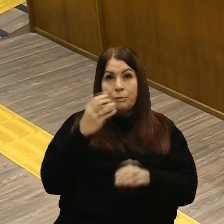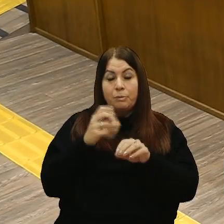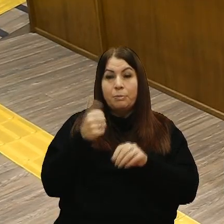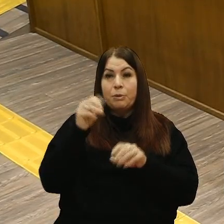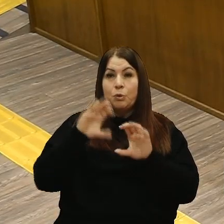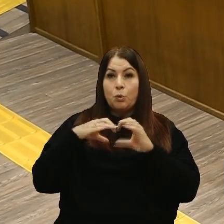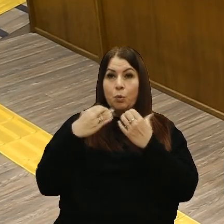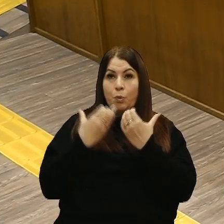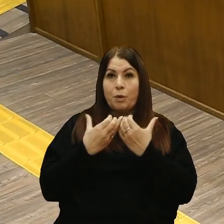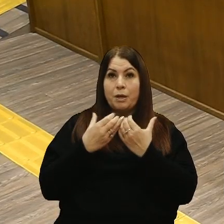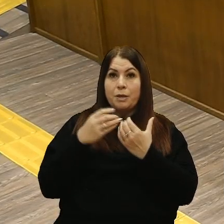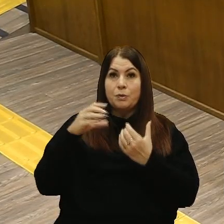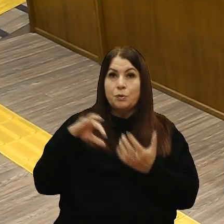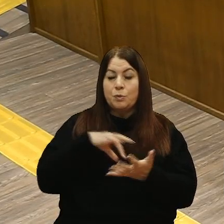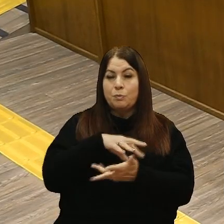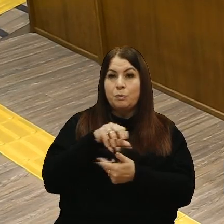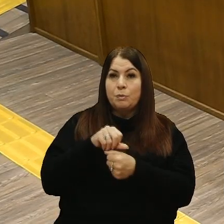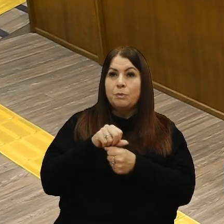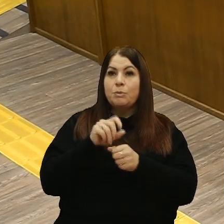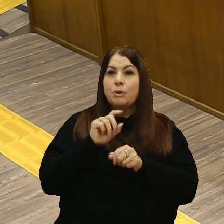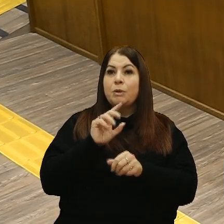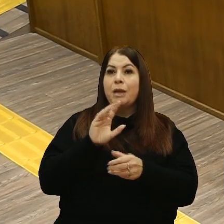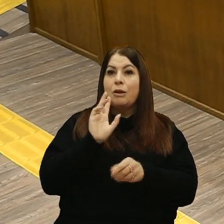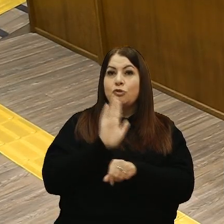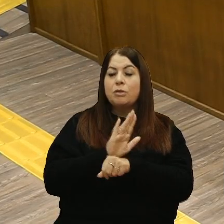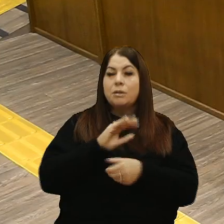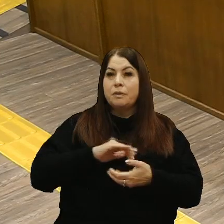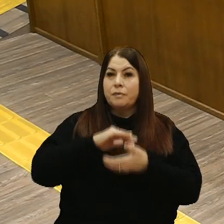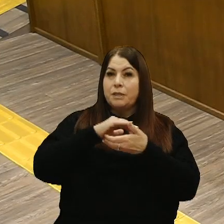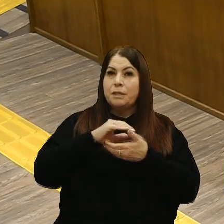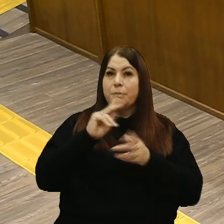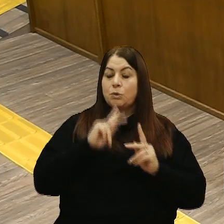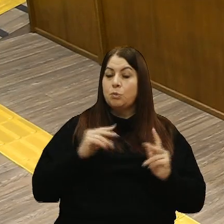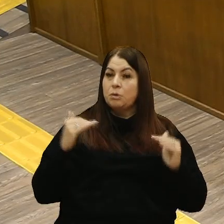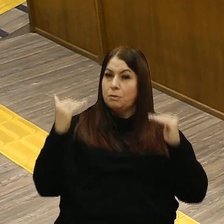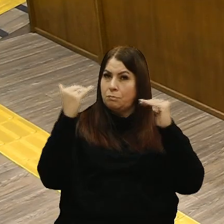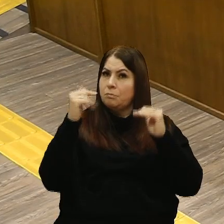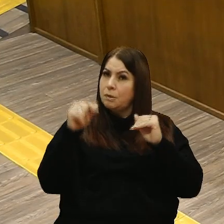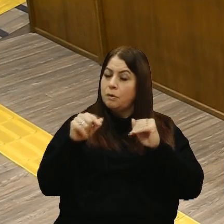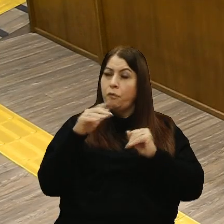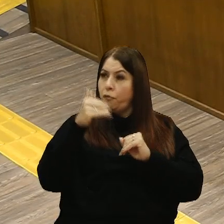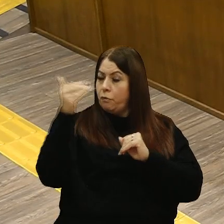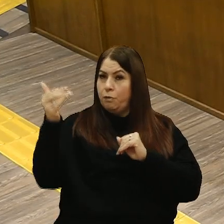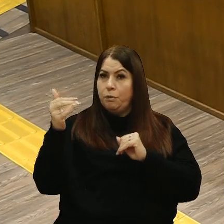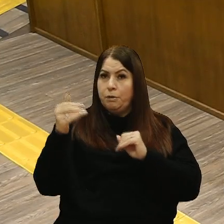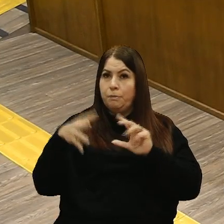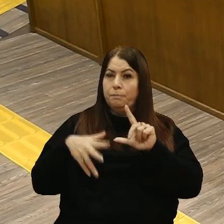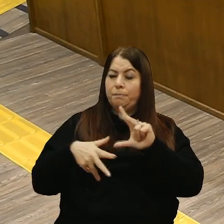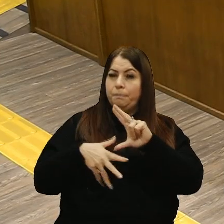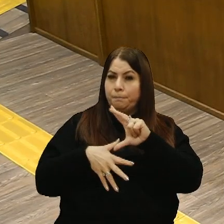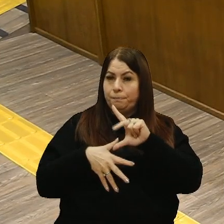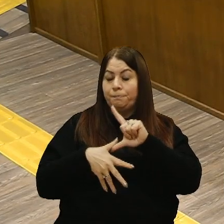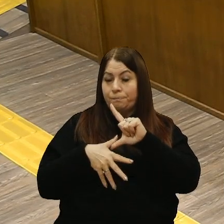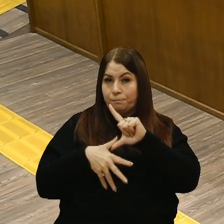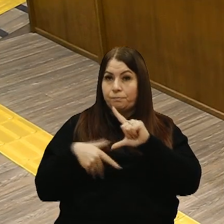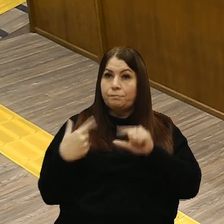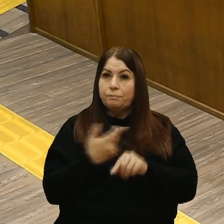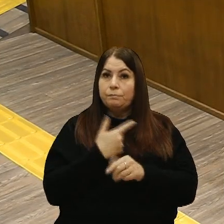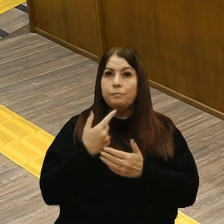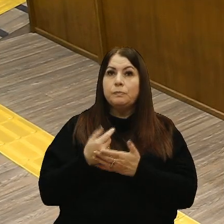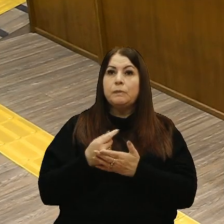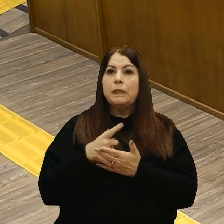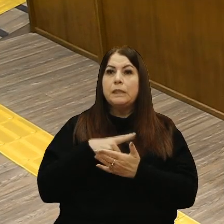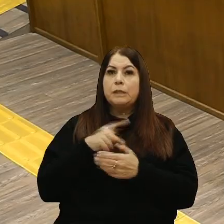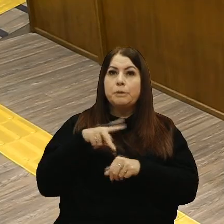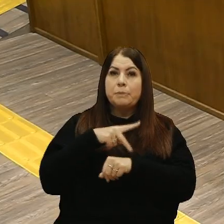Congresso Internacional de Proteção e Defesa Civil, diversas autoridades, inclusive de fora da América Latina. Teve